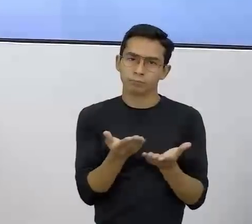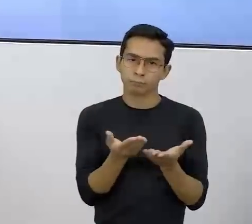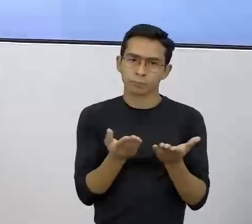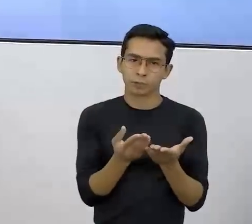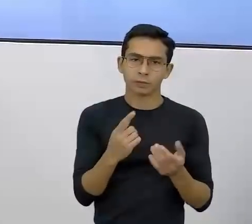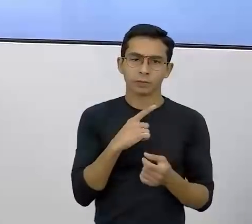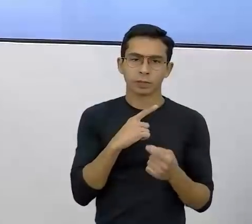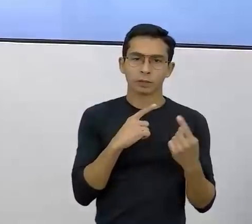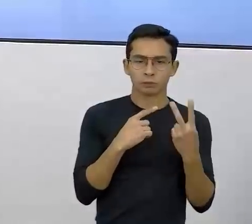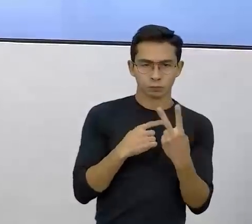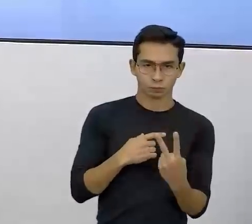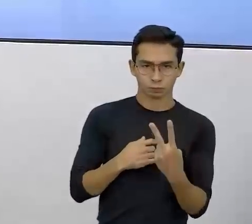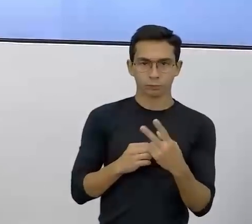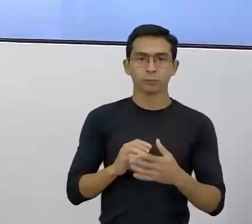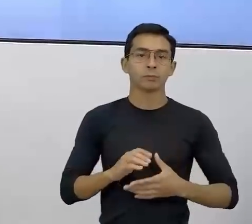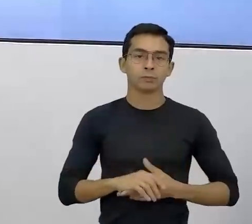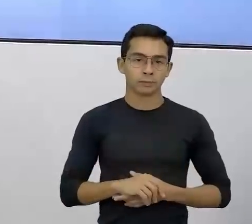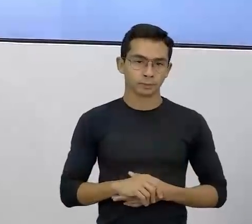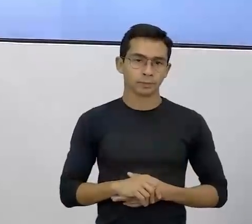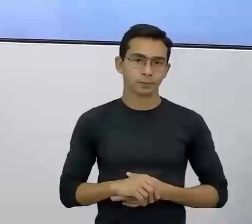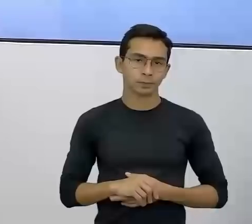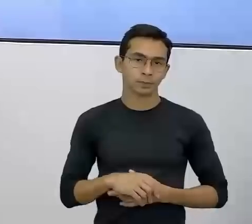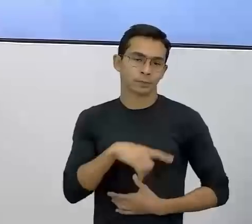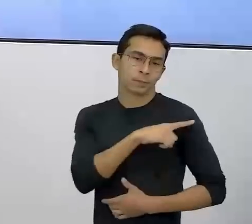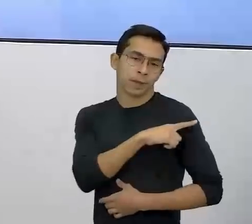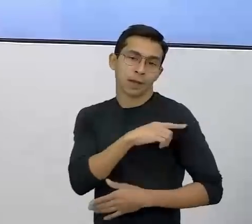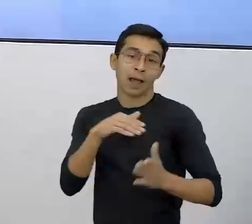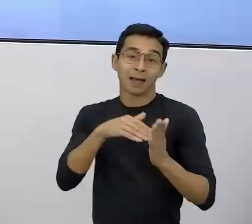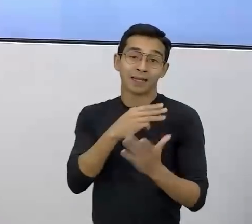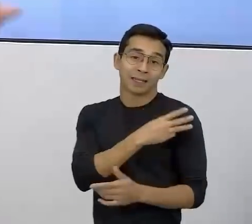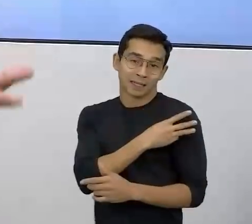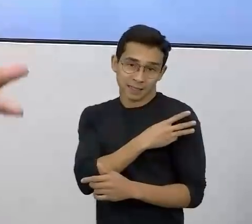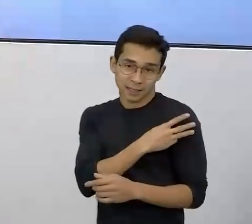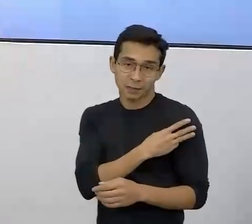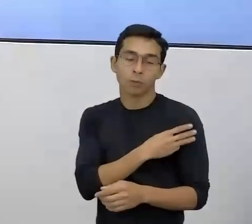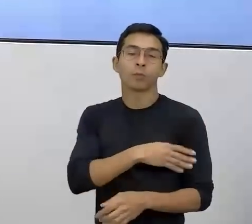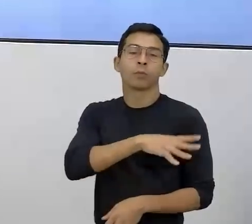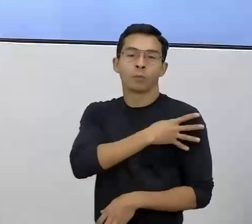Mas vocês vão encontrar o mesmo caminho,